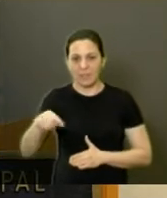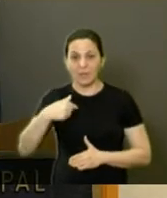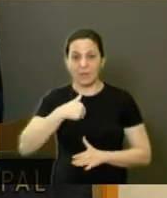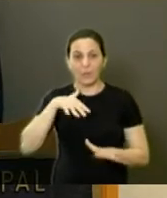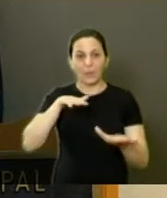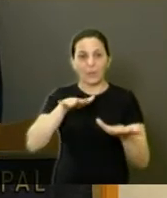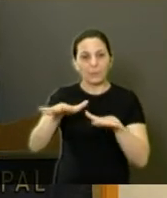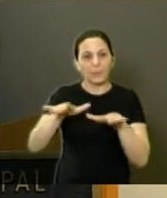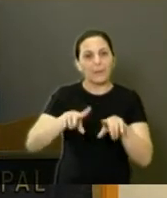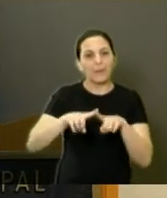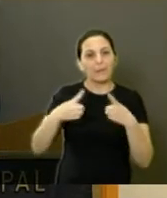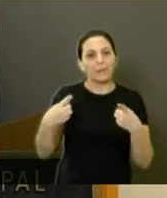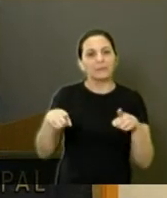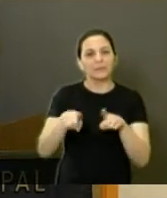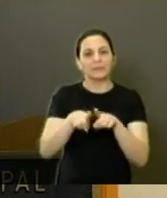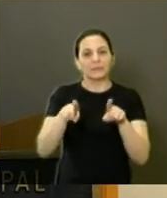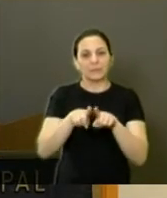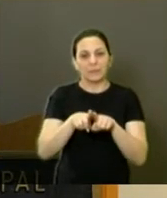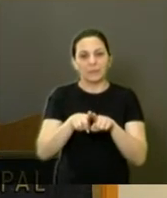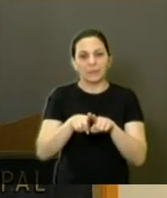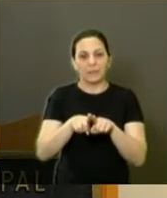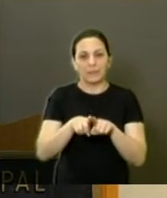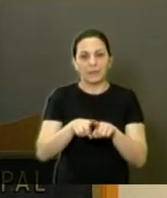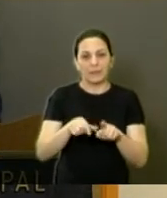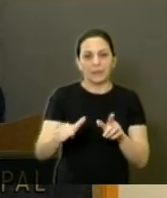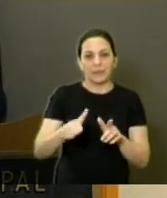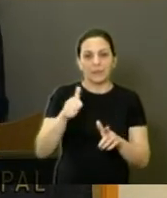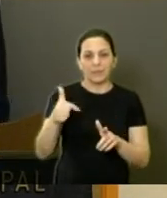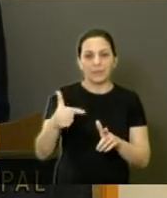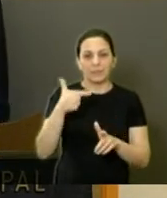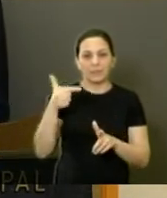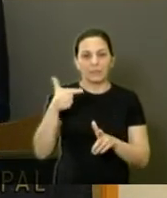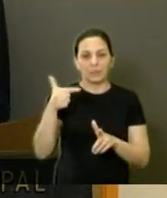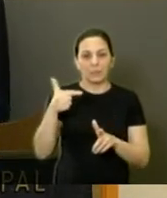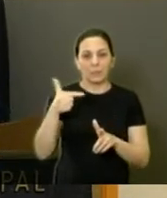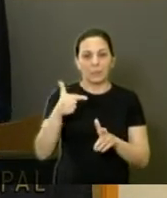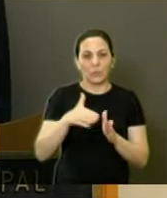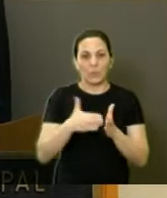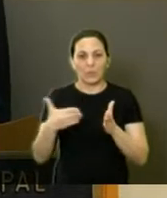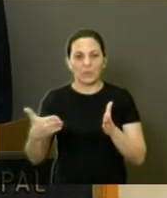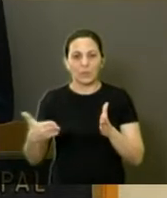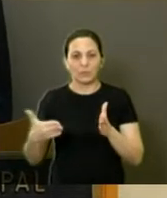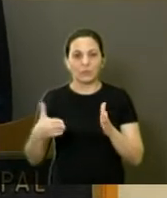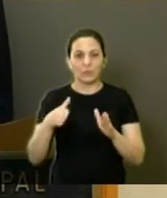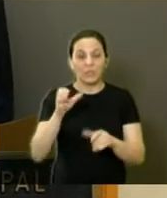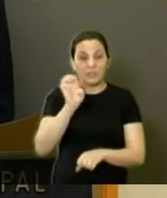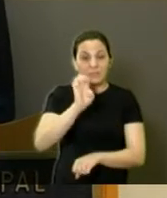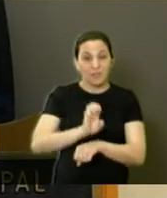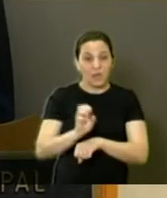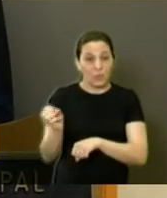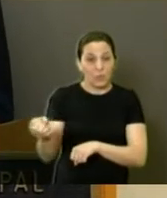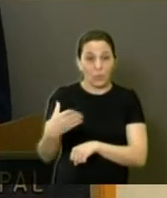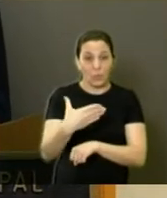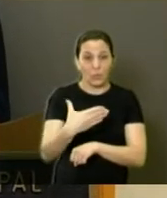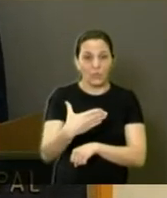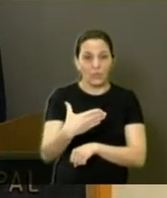mas também nos idos da primeira e segunda legislatura do Estado Novo, quando aqui certamente também brilhou o meu